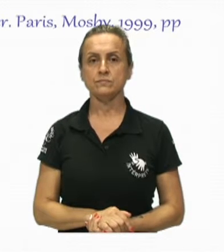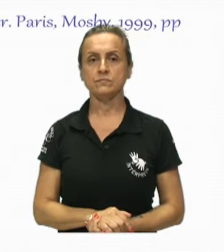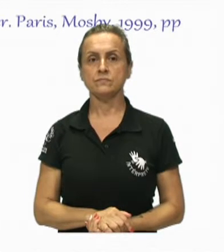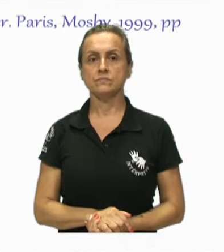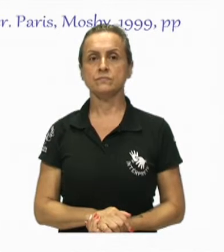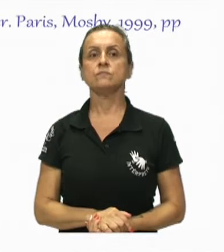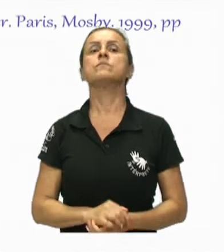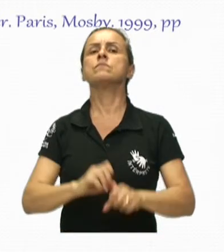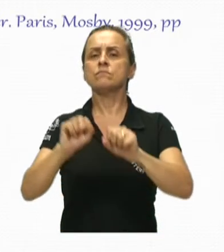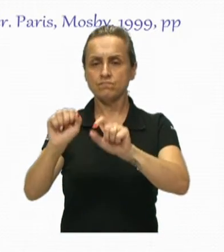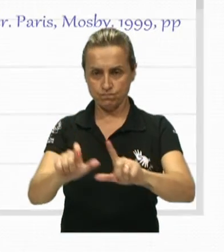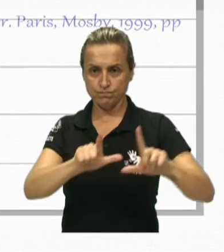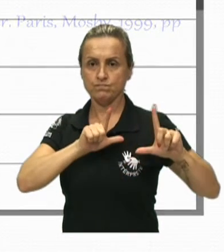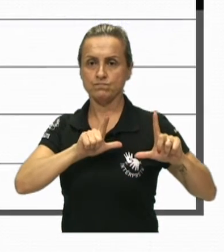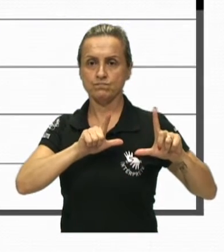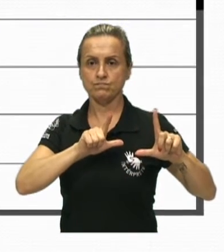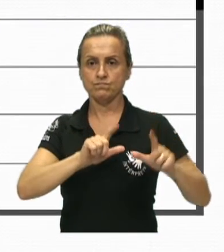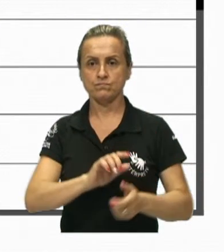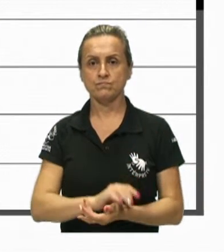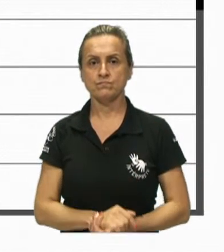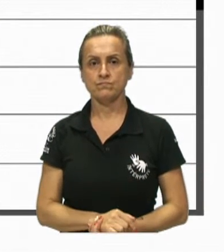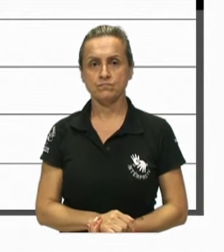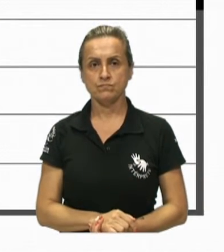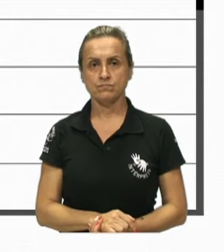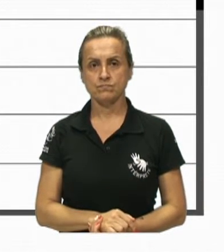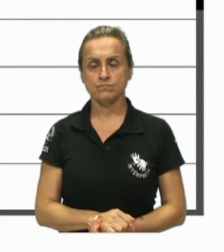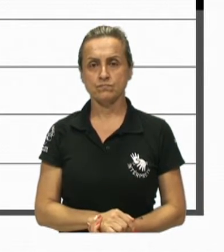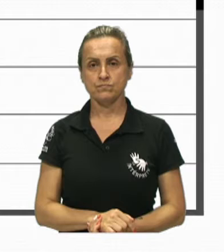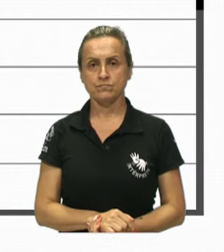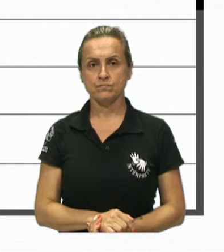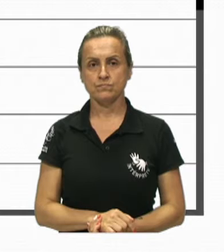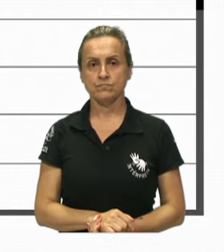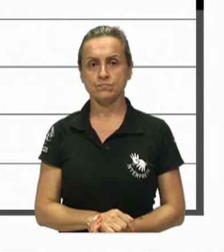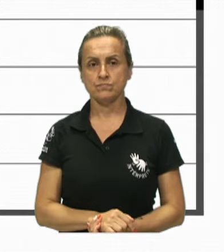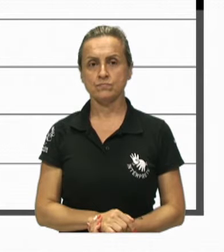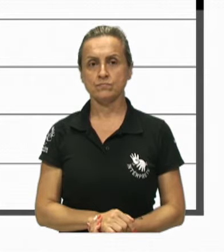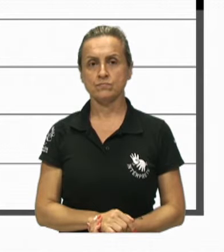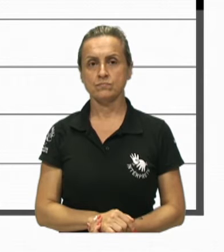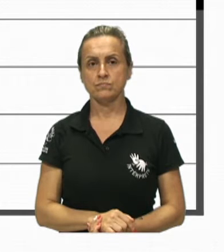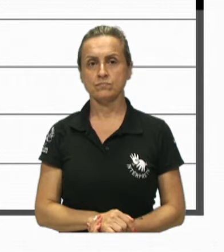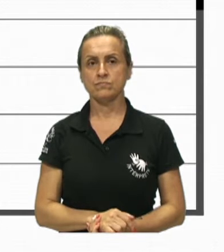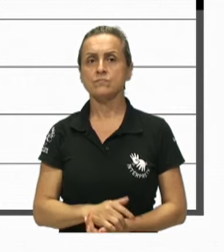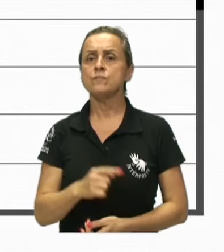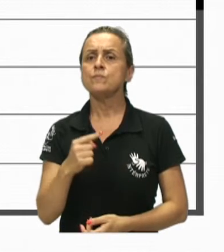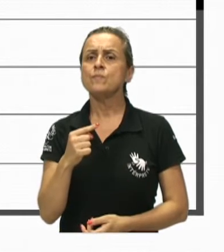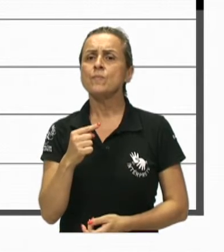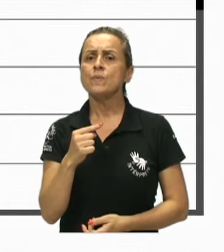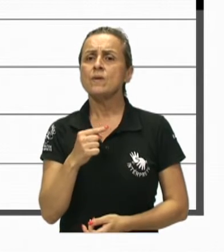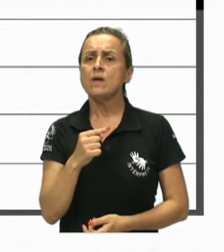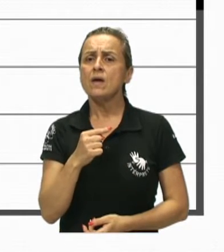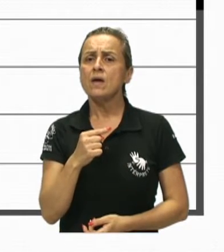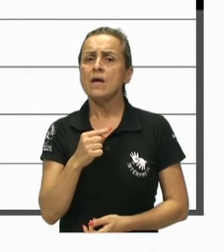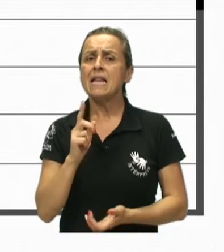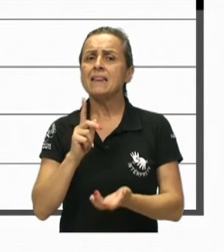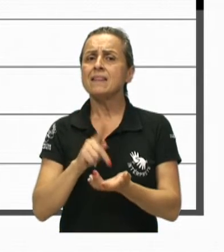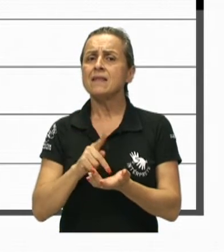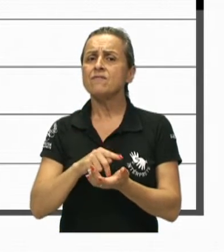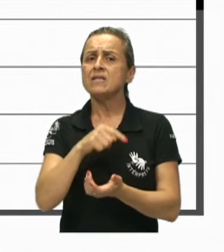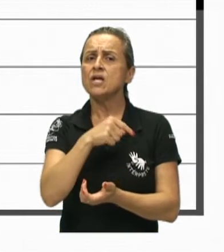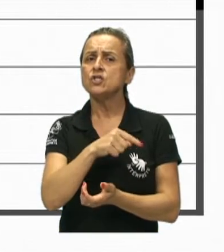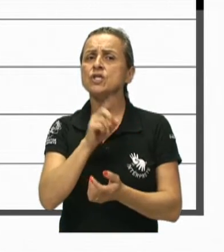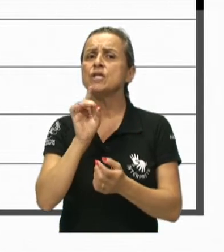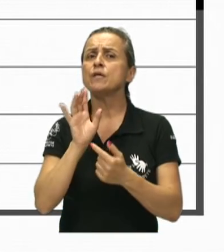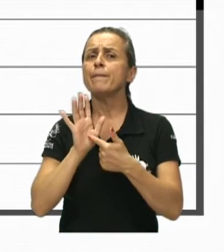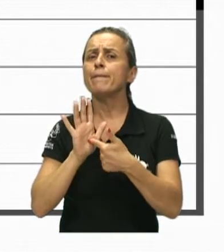Pode passar o próximo também, por favor. Isso aqui não é importante. Bom, aqui, na verdade, mostra o quanto que o PSA, qual o valor